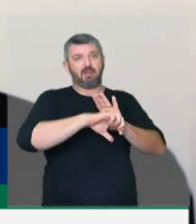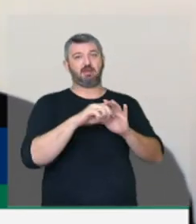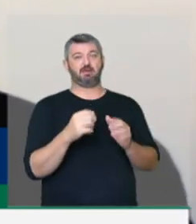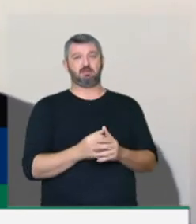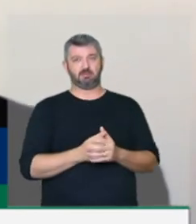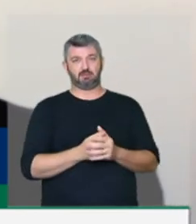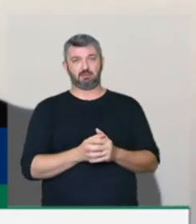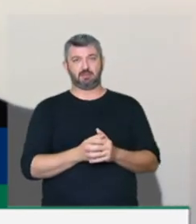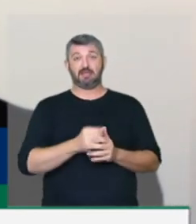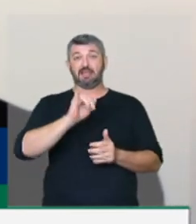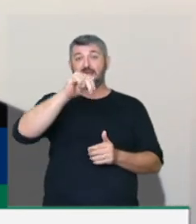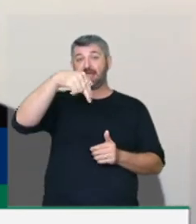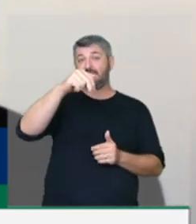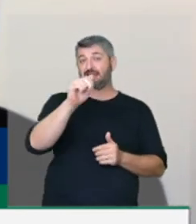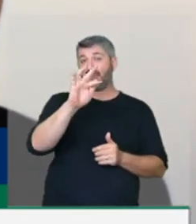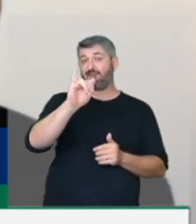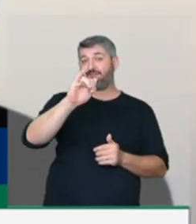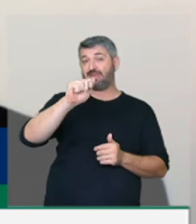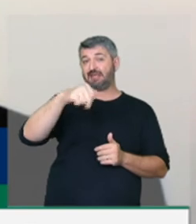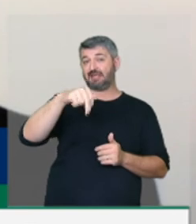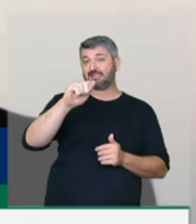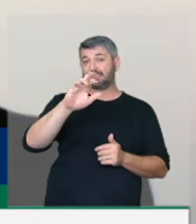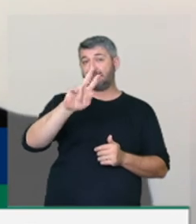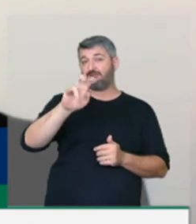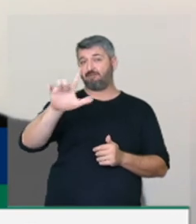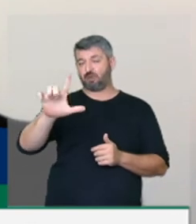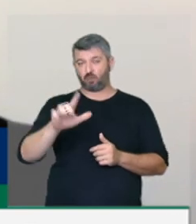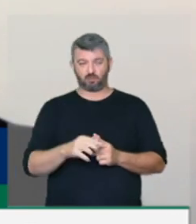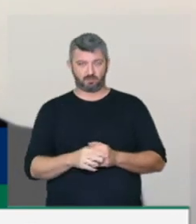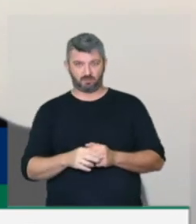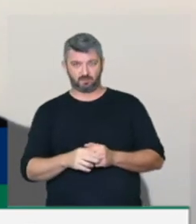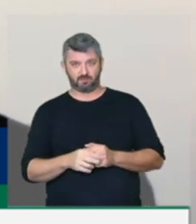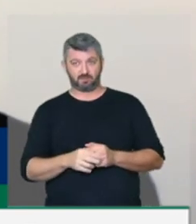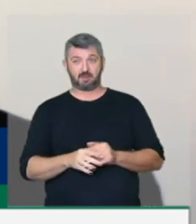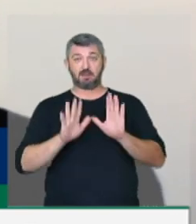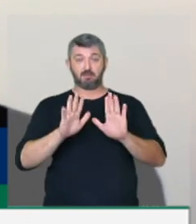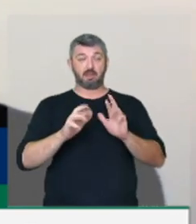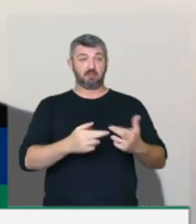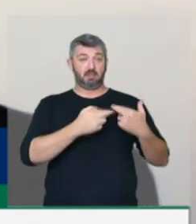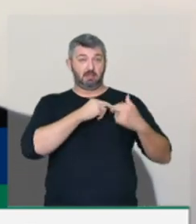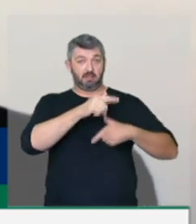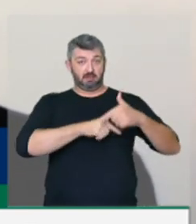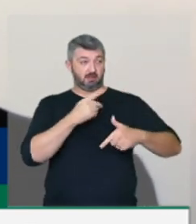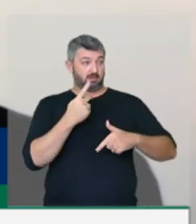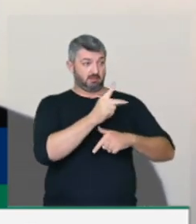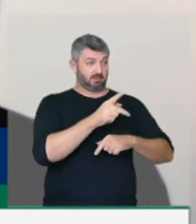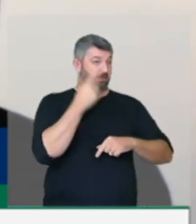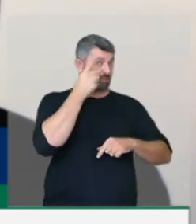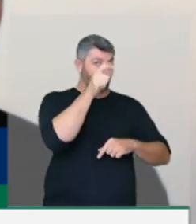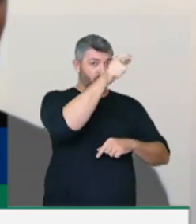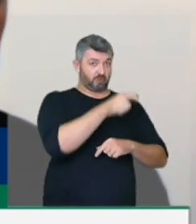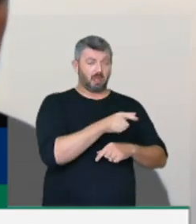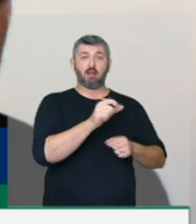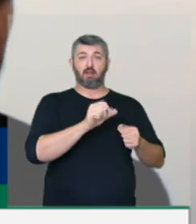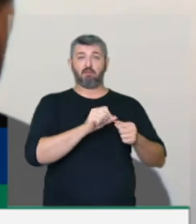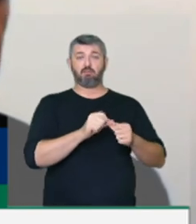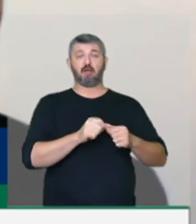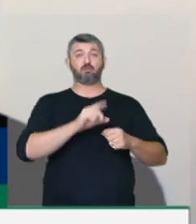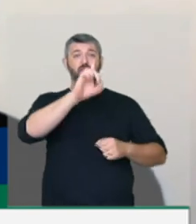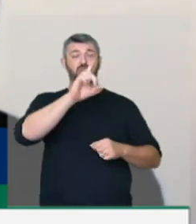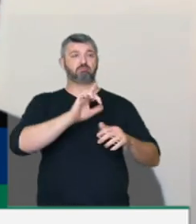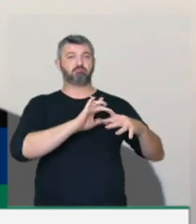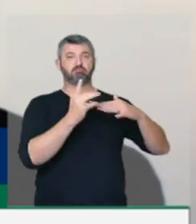Começando com o critério da flagrância, a peça relata que, em função da normal atividade do parlamentar, que habitualmente faz uso das suas redes